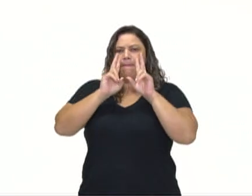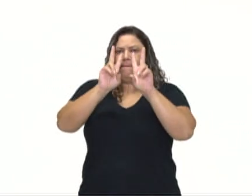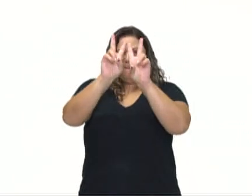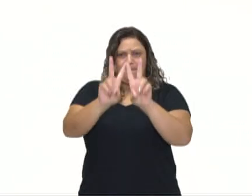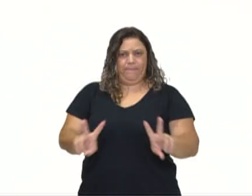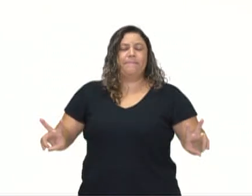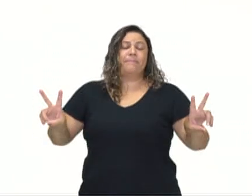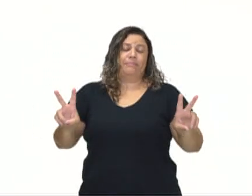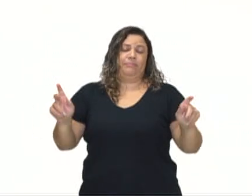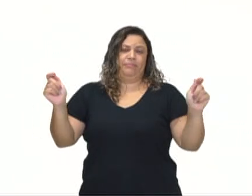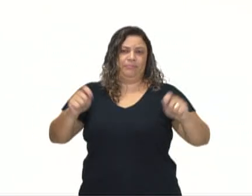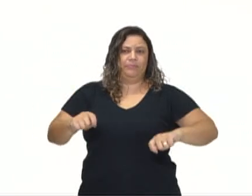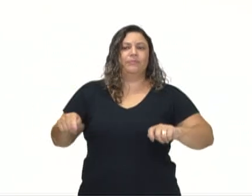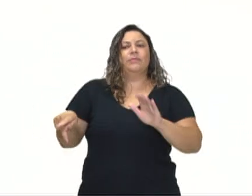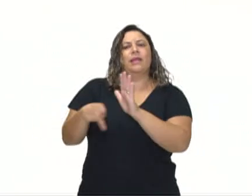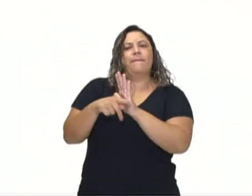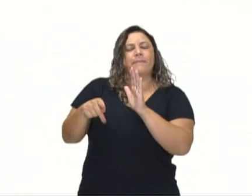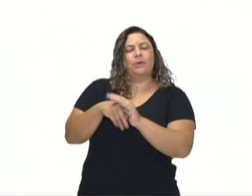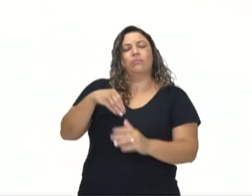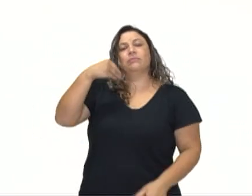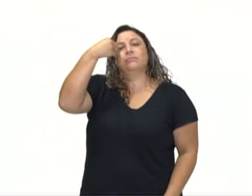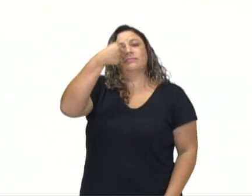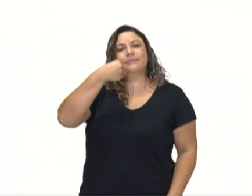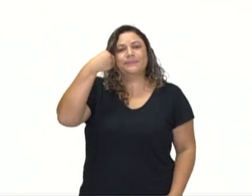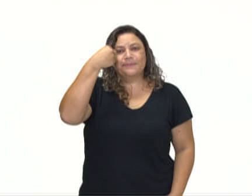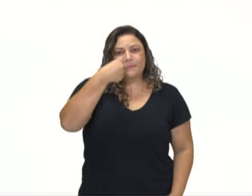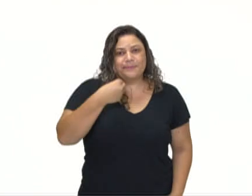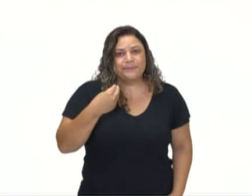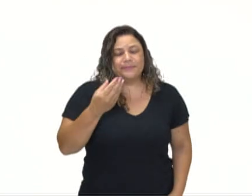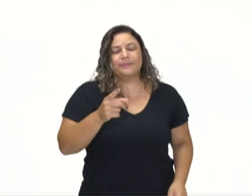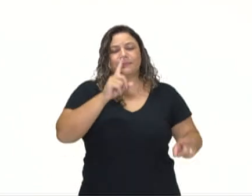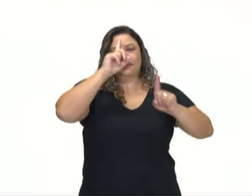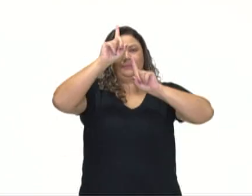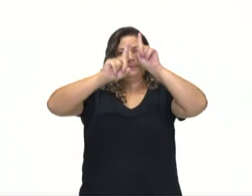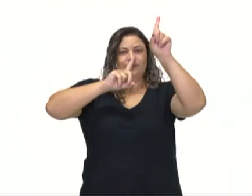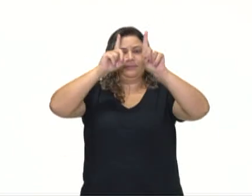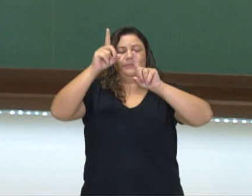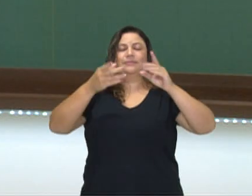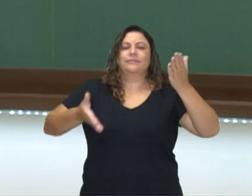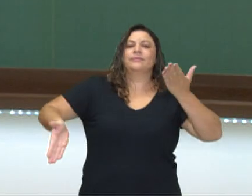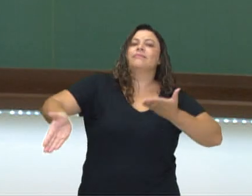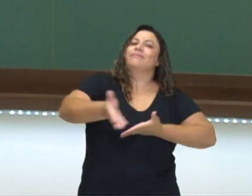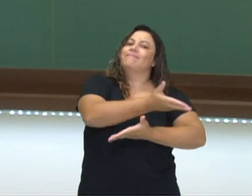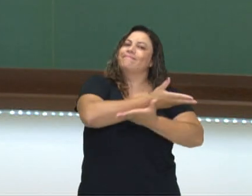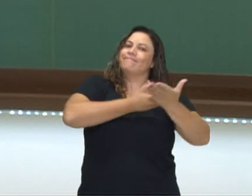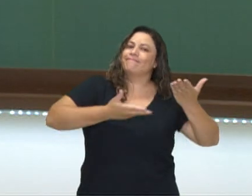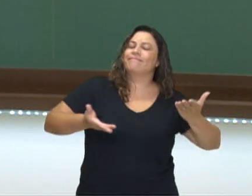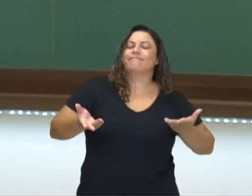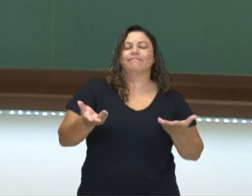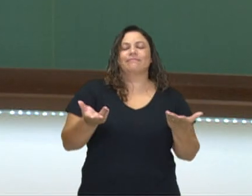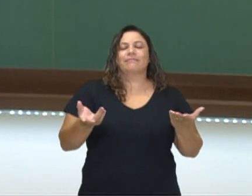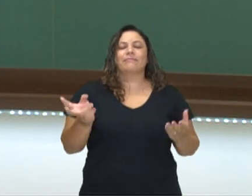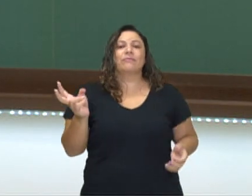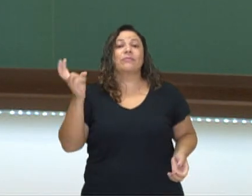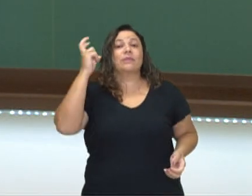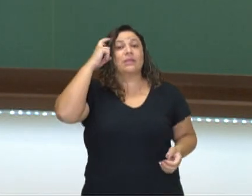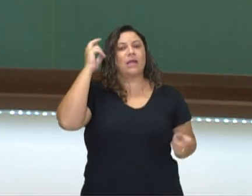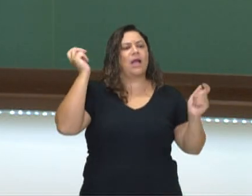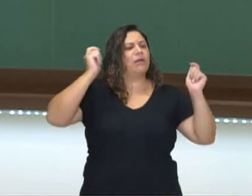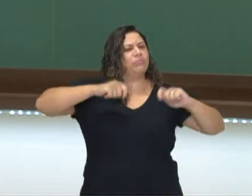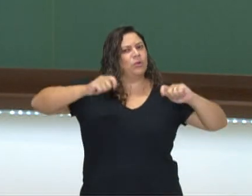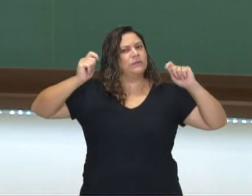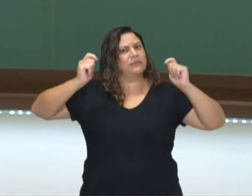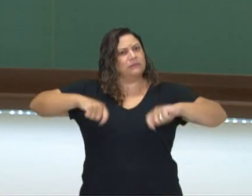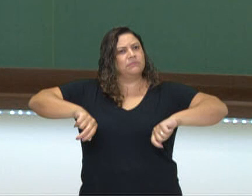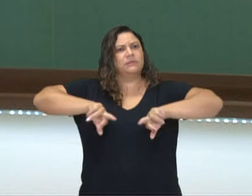de suas próprias experiências. Então, a ideia de relativismo cultural está atrelada à